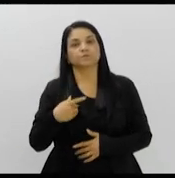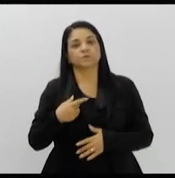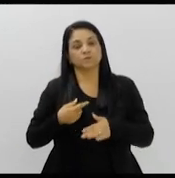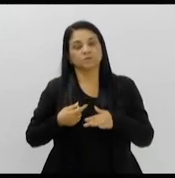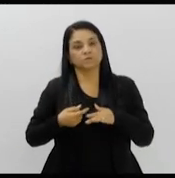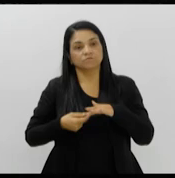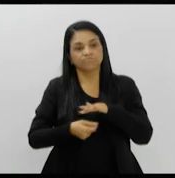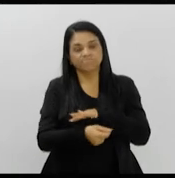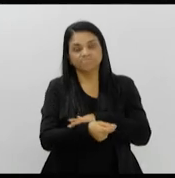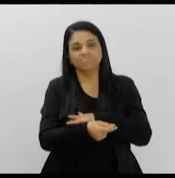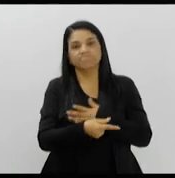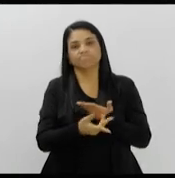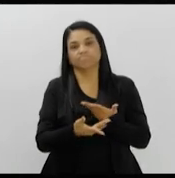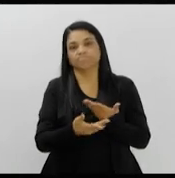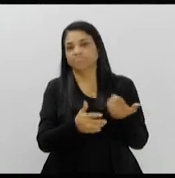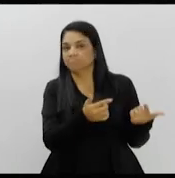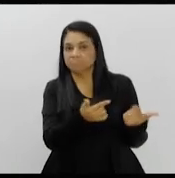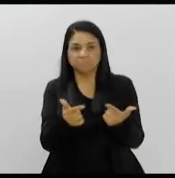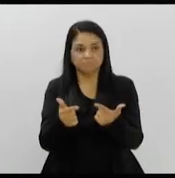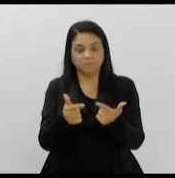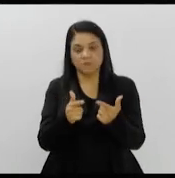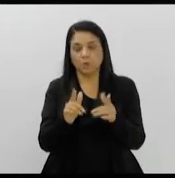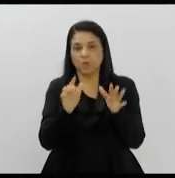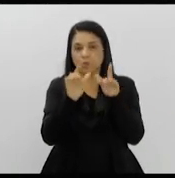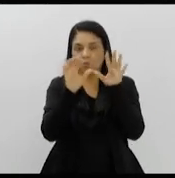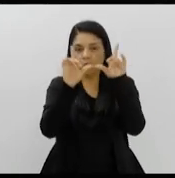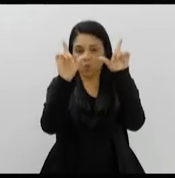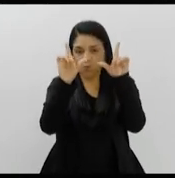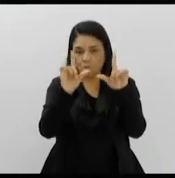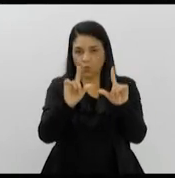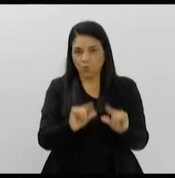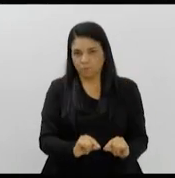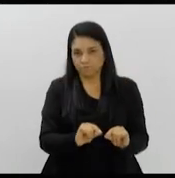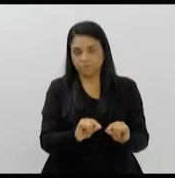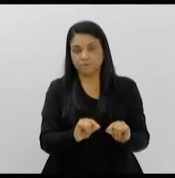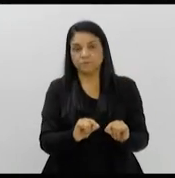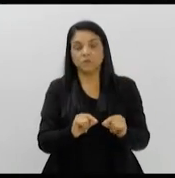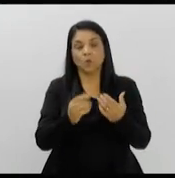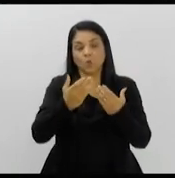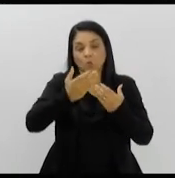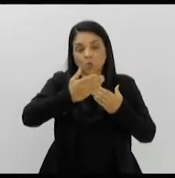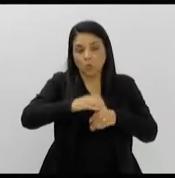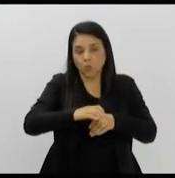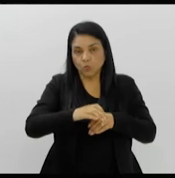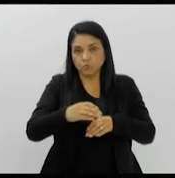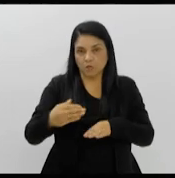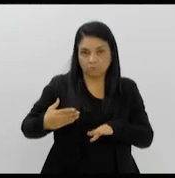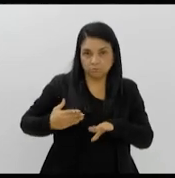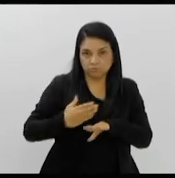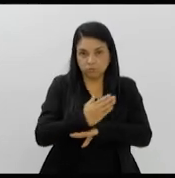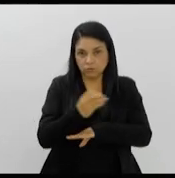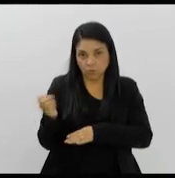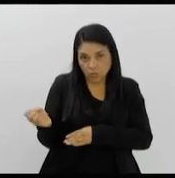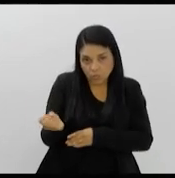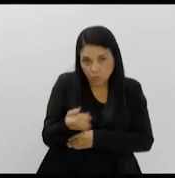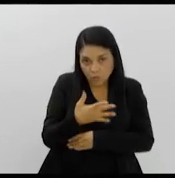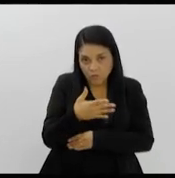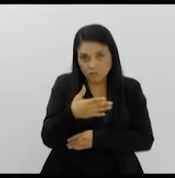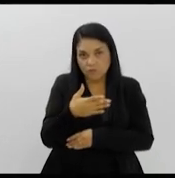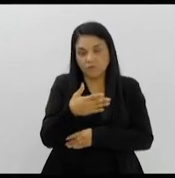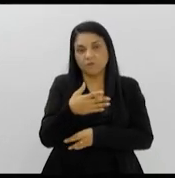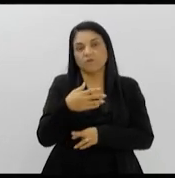deixarão de existir então ele zera porque todo concursado novo vai pro fundo